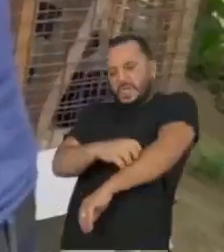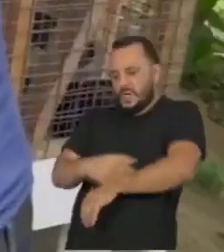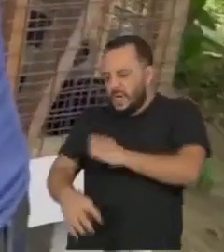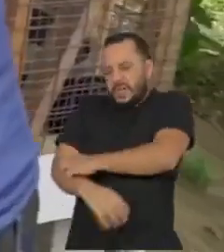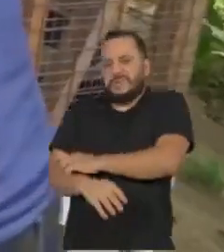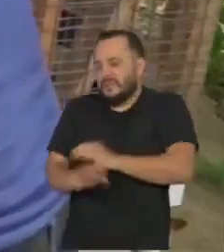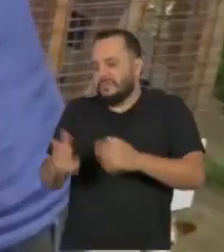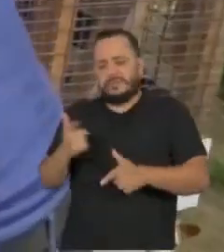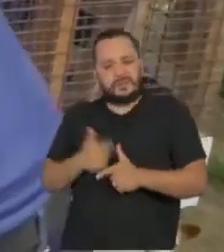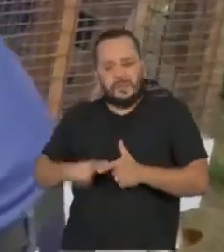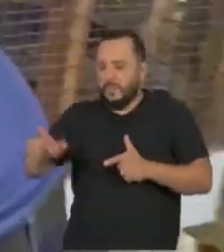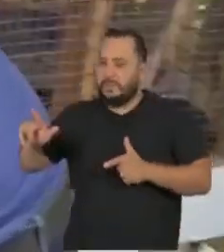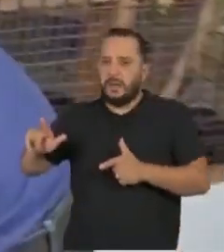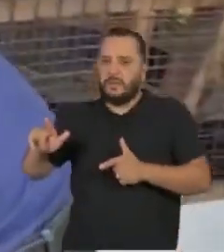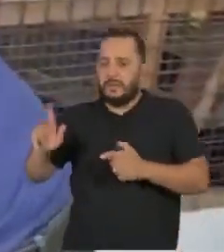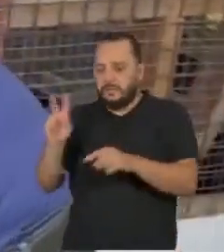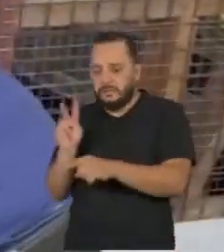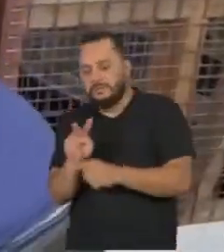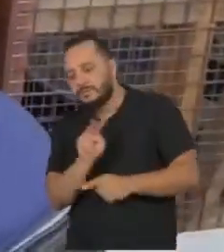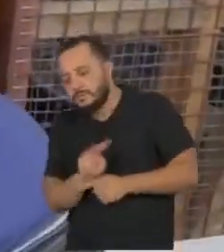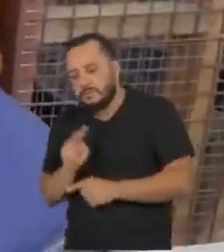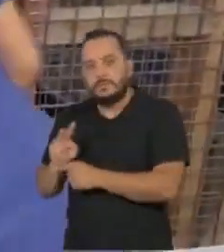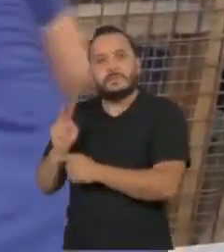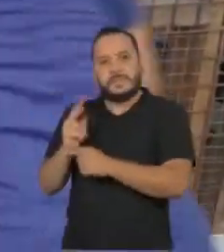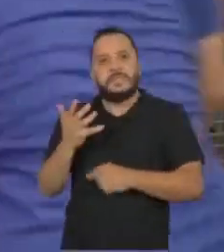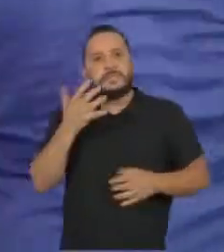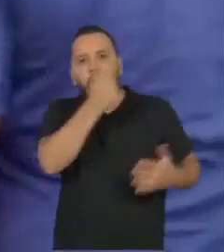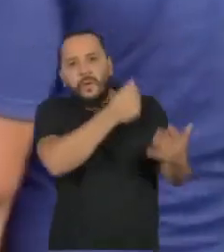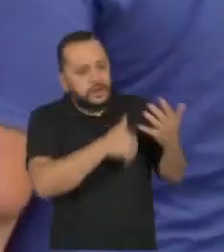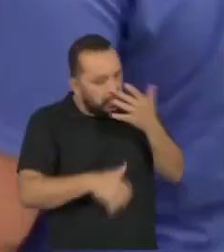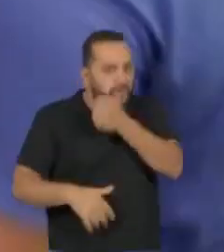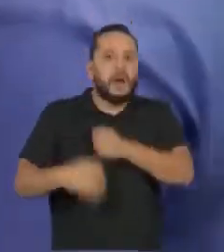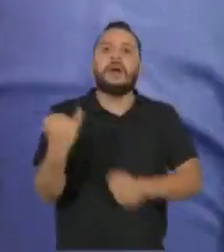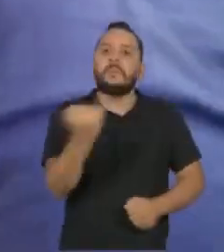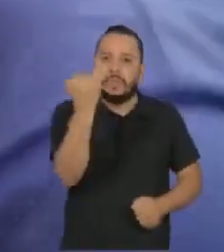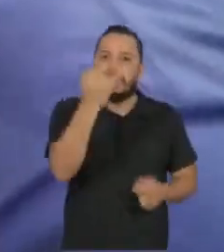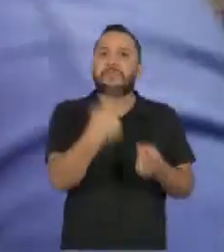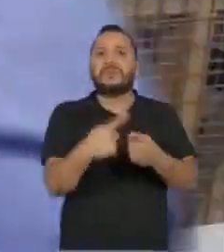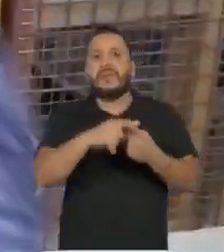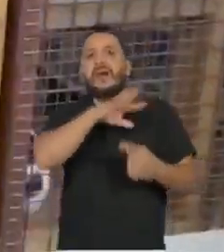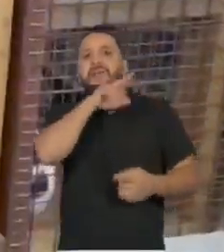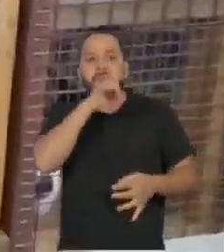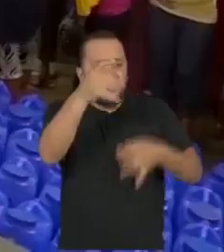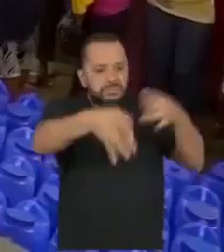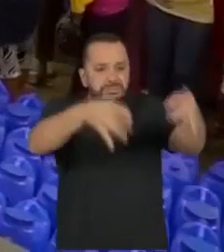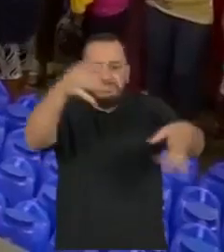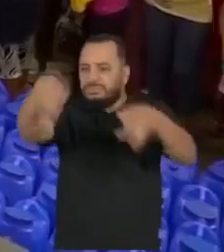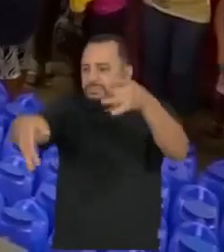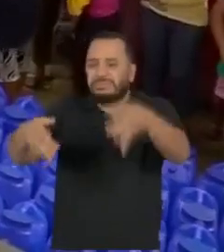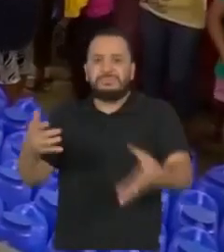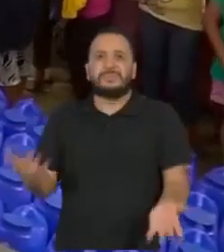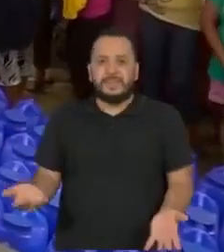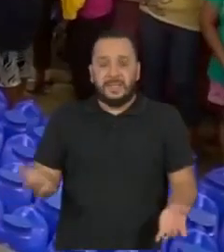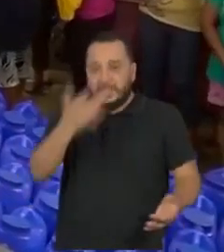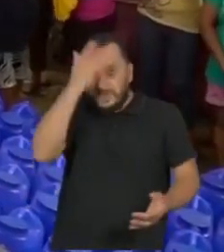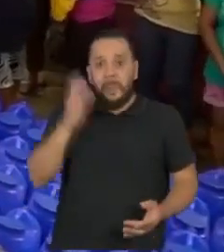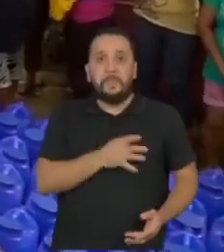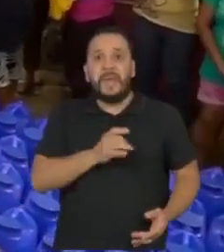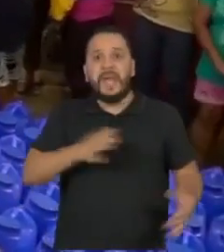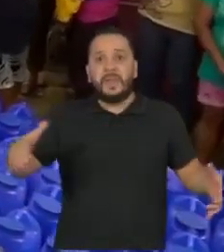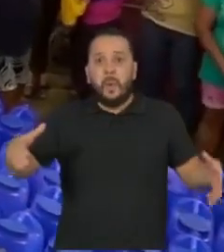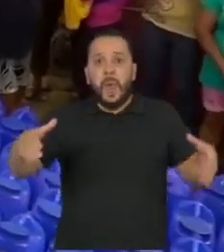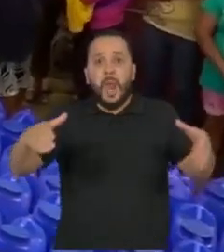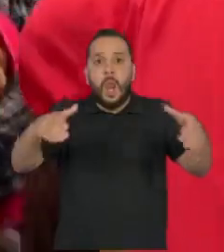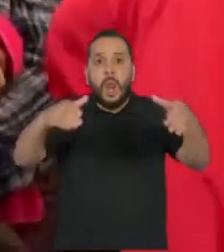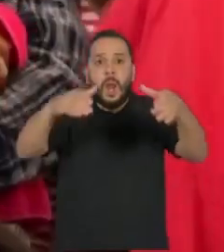importa. O que deseja é salvar outros animais abandonados por seus donos com medo do vulcão. Mais de 100 mil pessoas tiveram